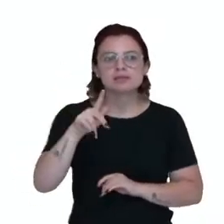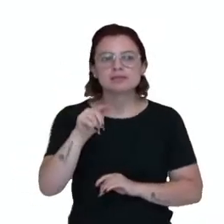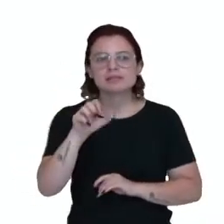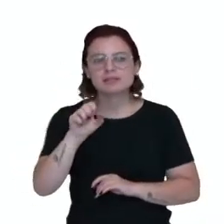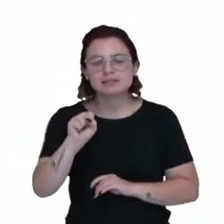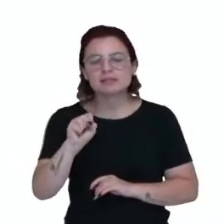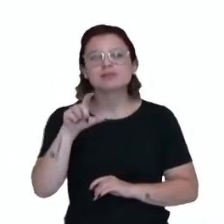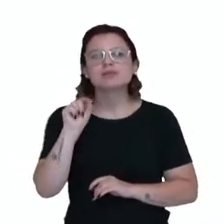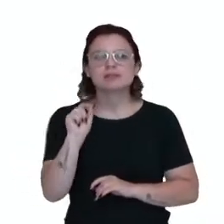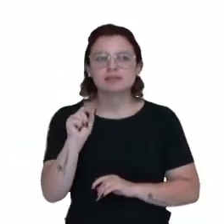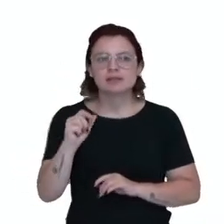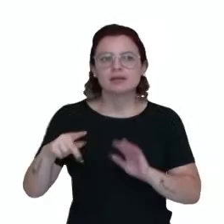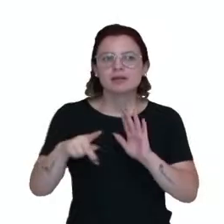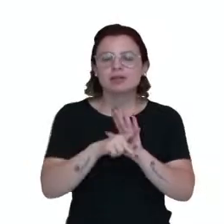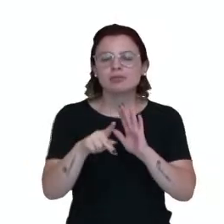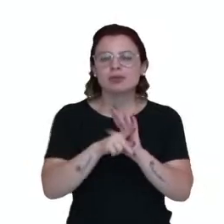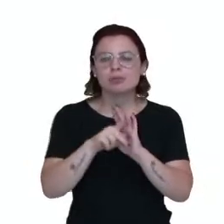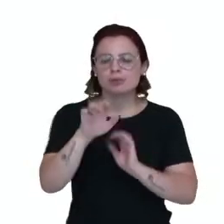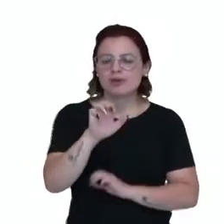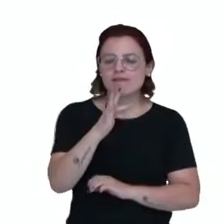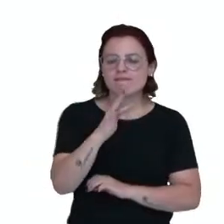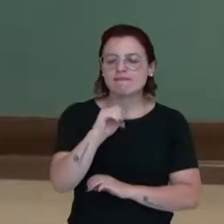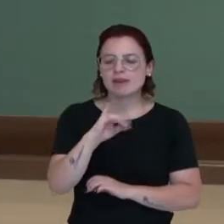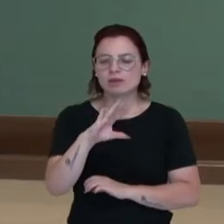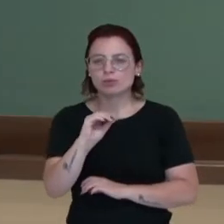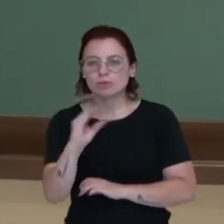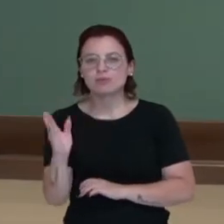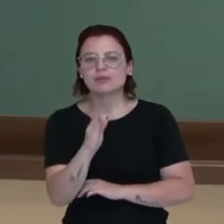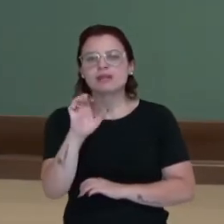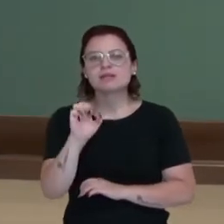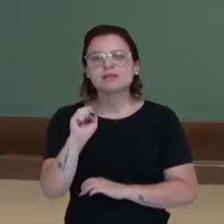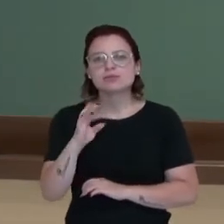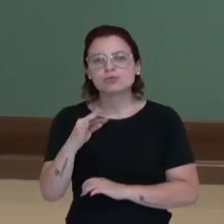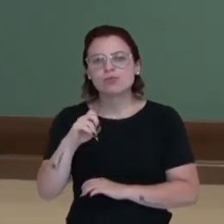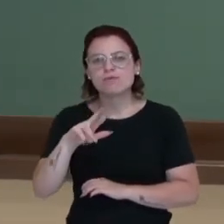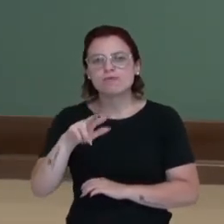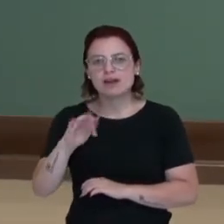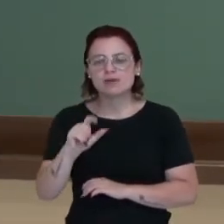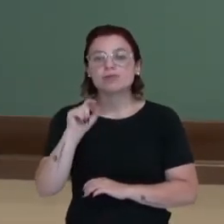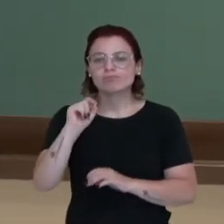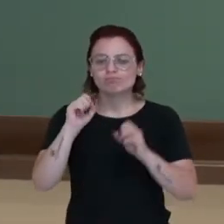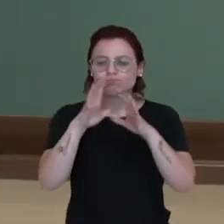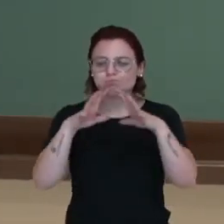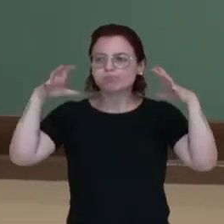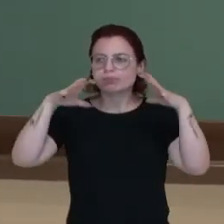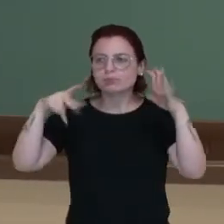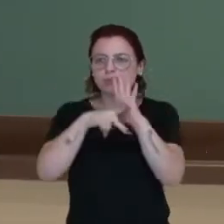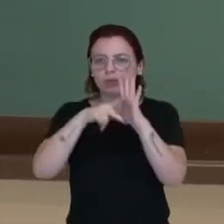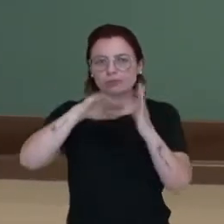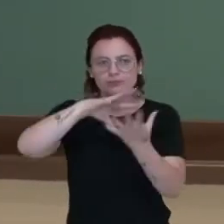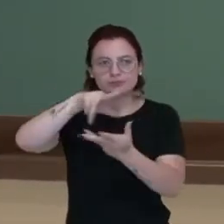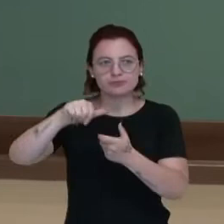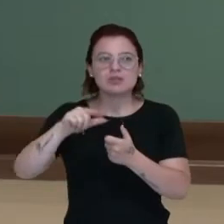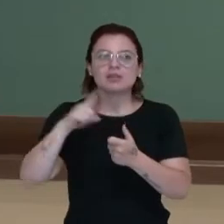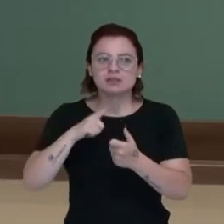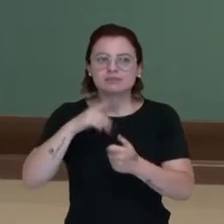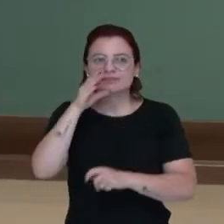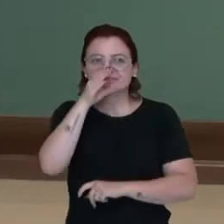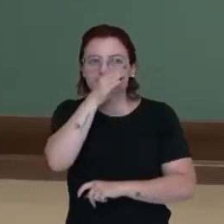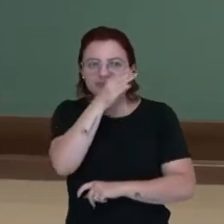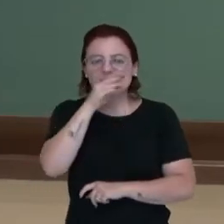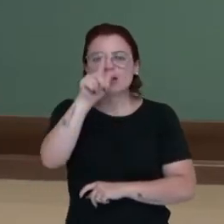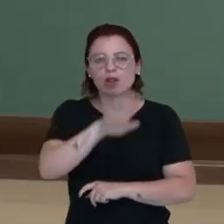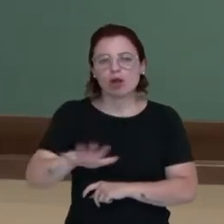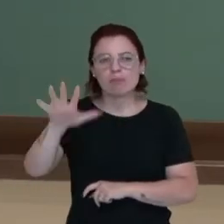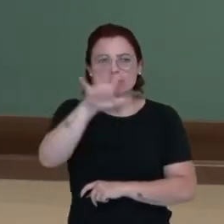estufa é este gás metano, tá? E causa agravamento do aquecimento global. É conhecido